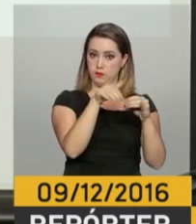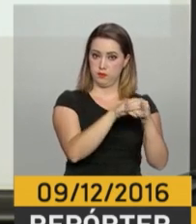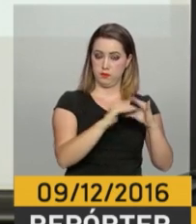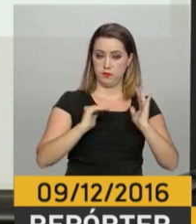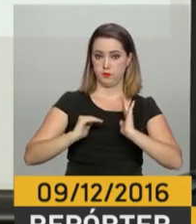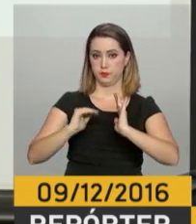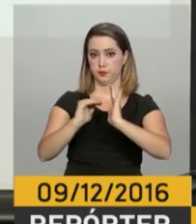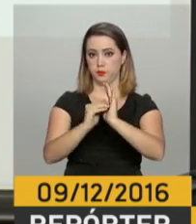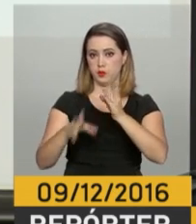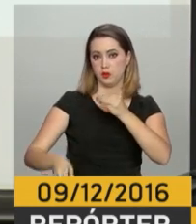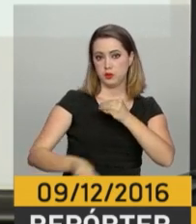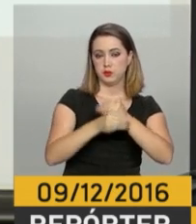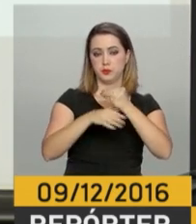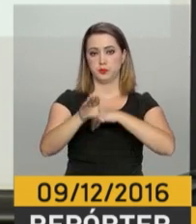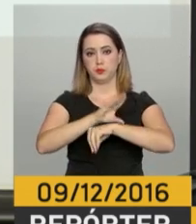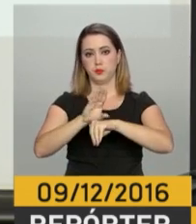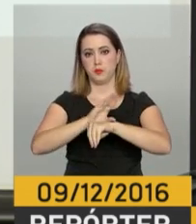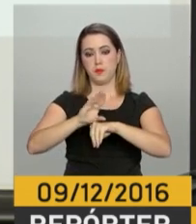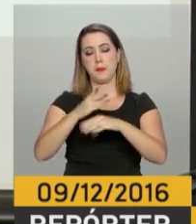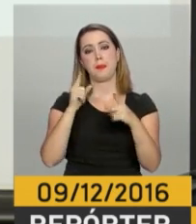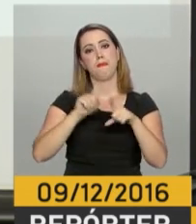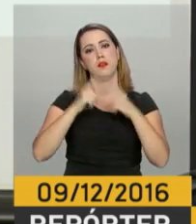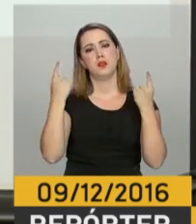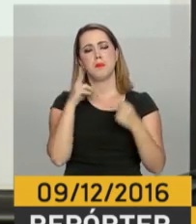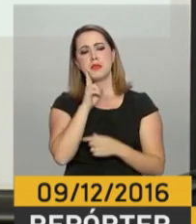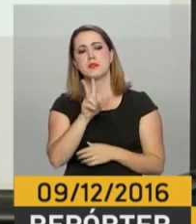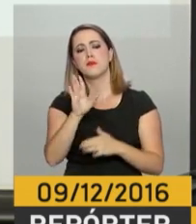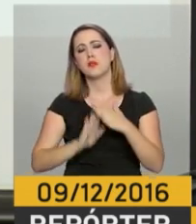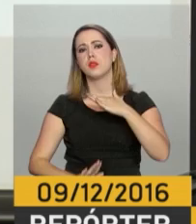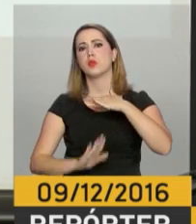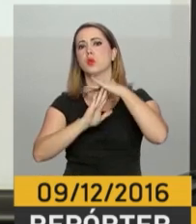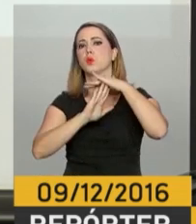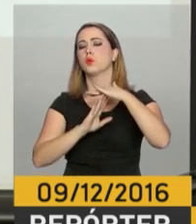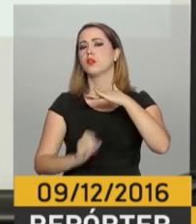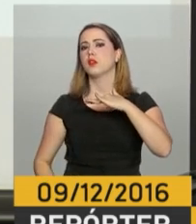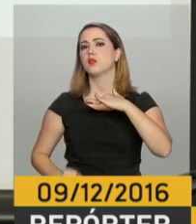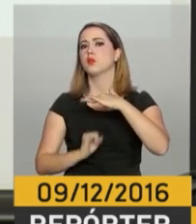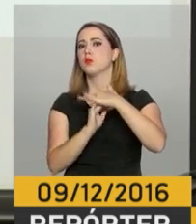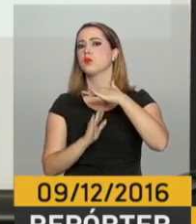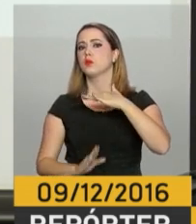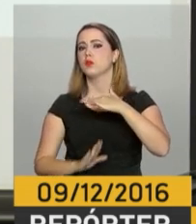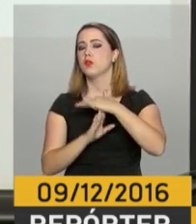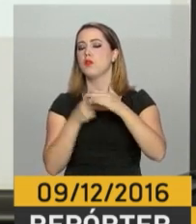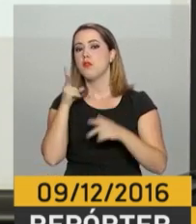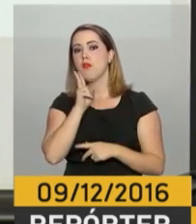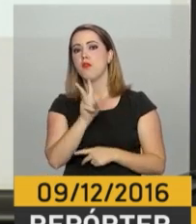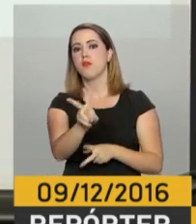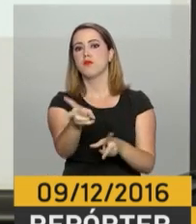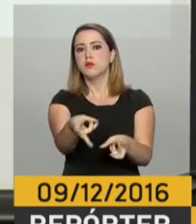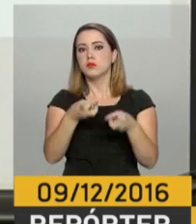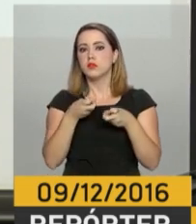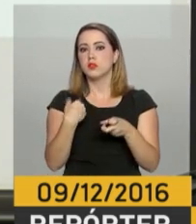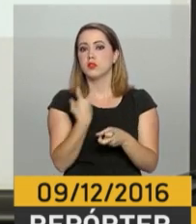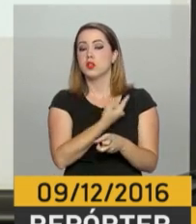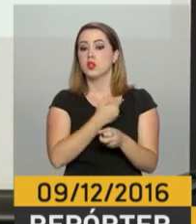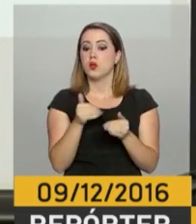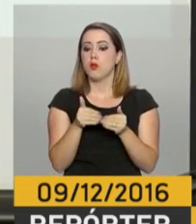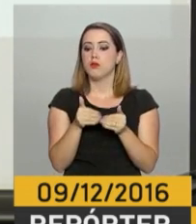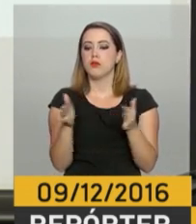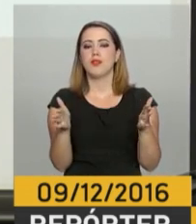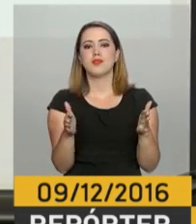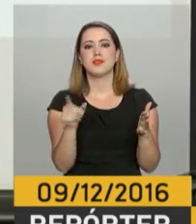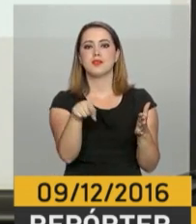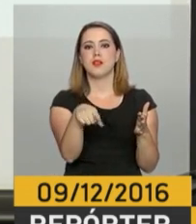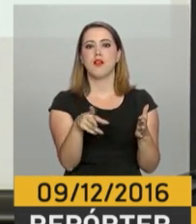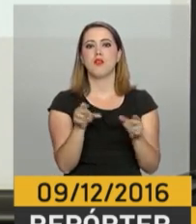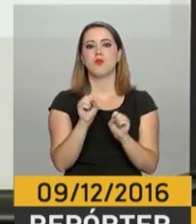à Constituição. Mas, pautados pelo teto, quem vai examinar o documento verifica que nós ampliamos, como disse o Eunício,